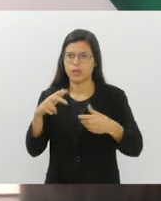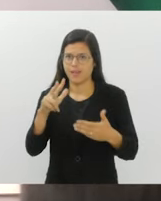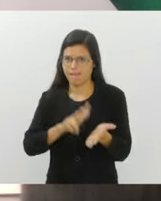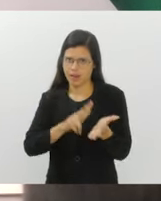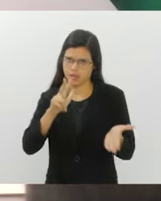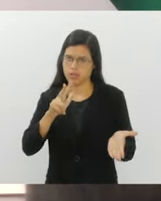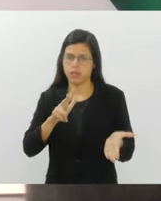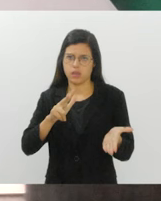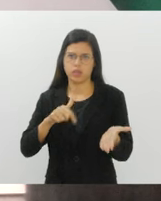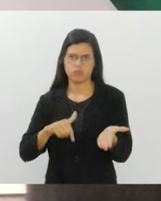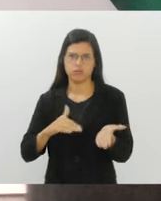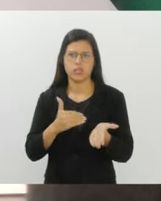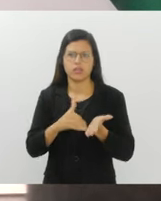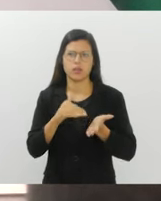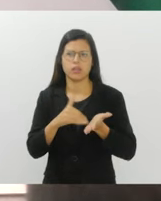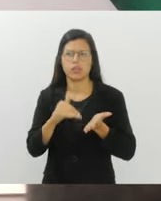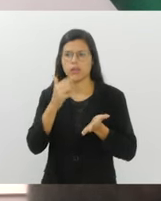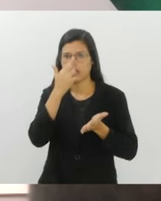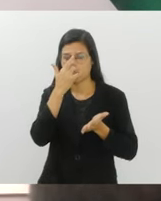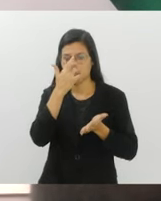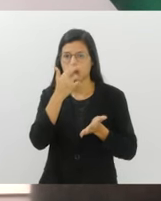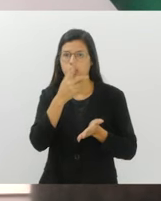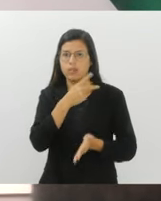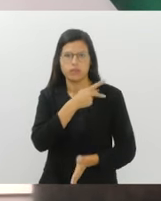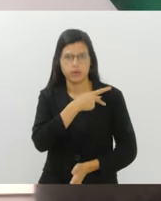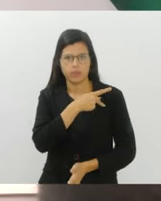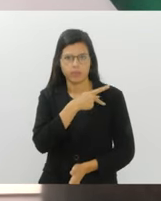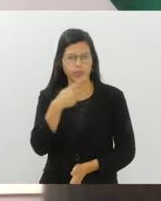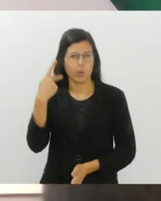entendeu? Da Secretaria, da Procuradoria-Geral do Estado.